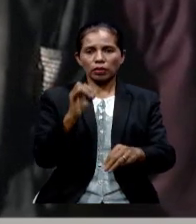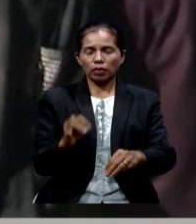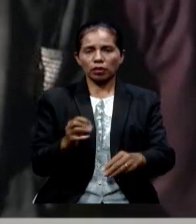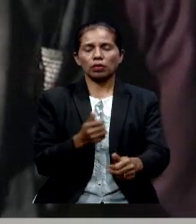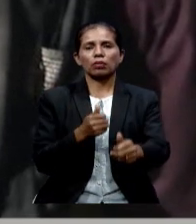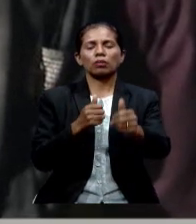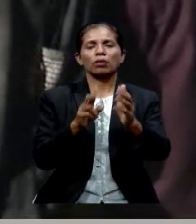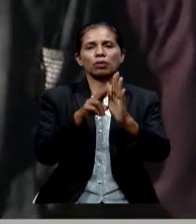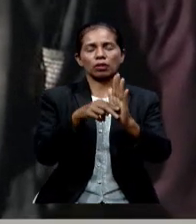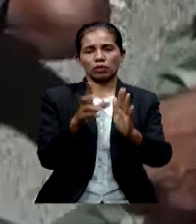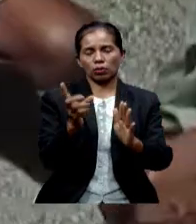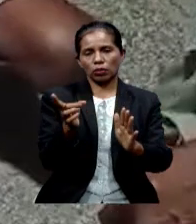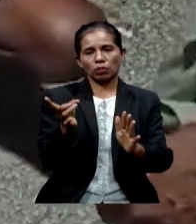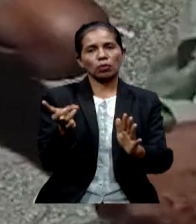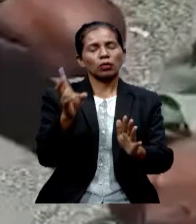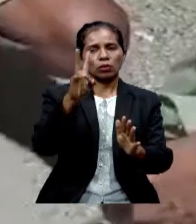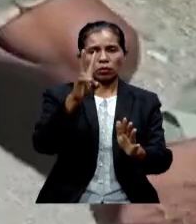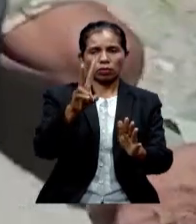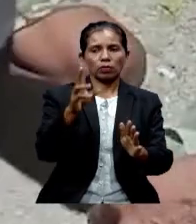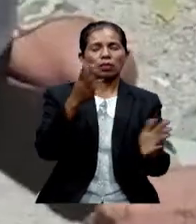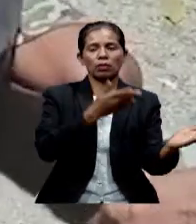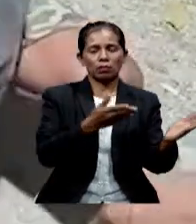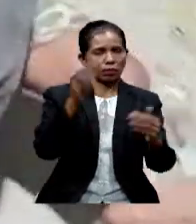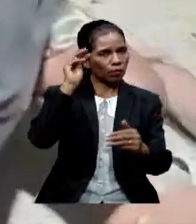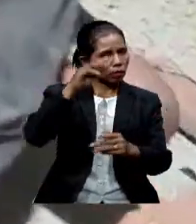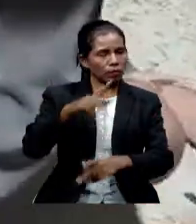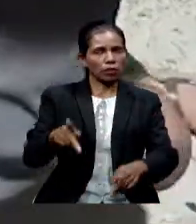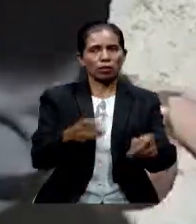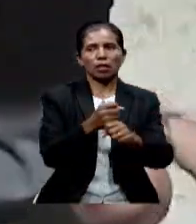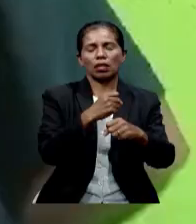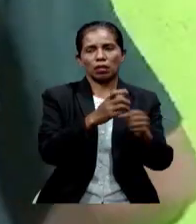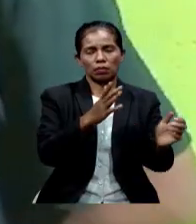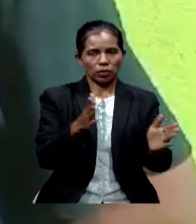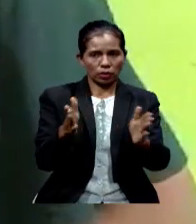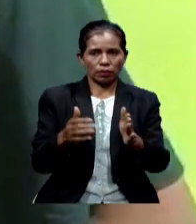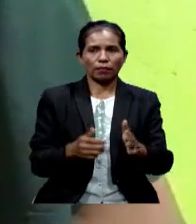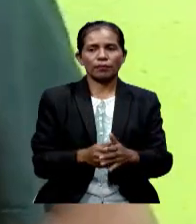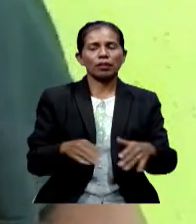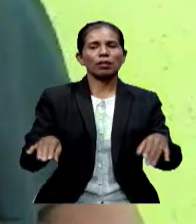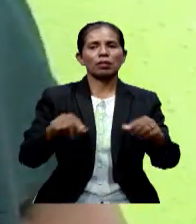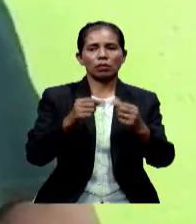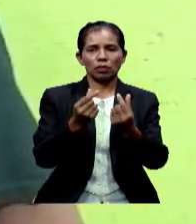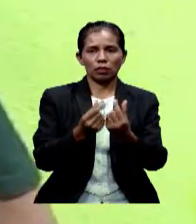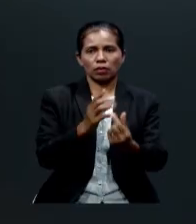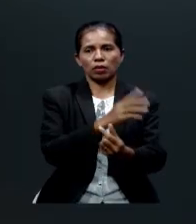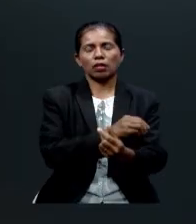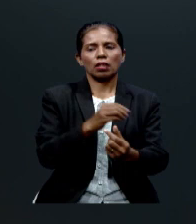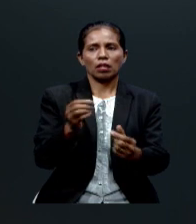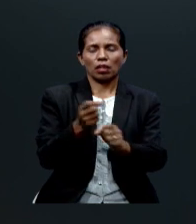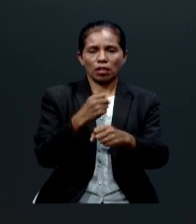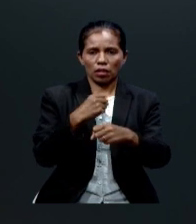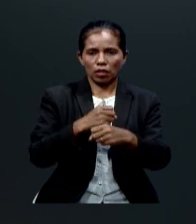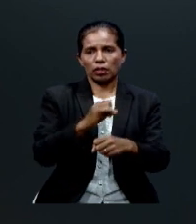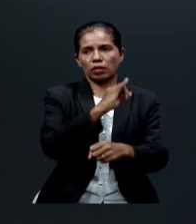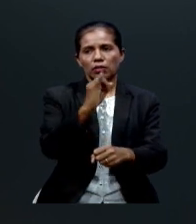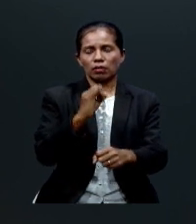o racito no lugar singular, antes submete para o Ministério Público, onde rala o processo. Serviço Equipo Conjunta Inteligência NB, halo